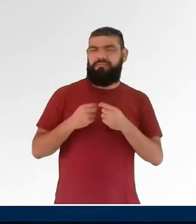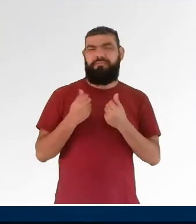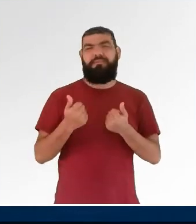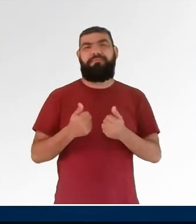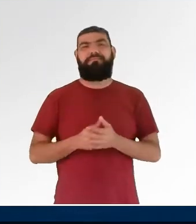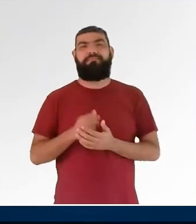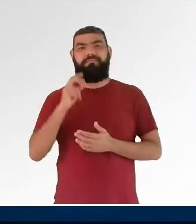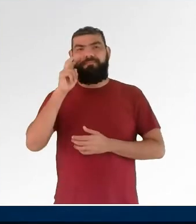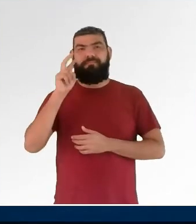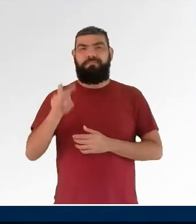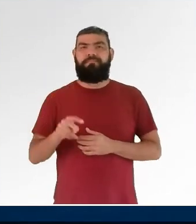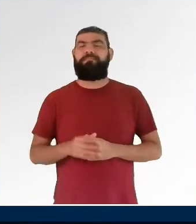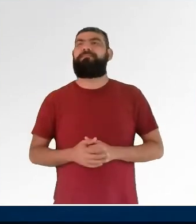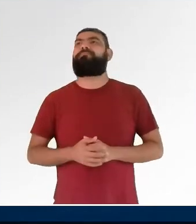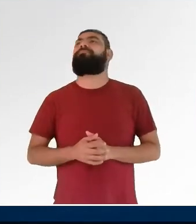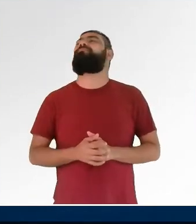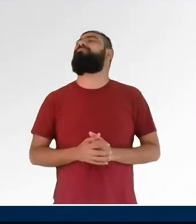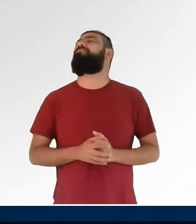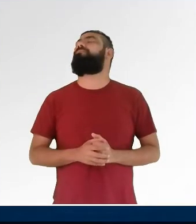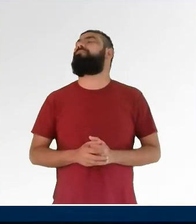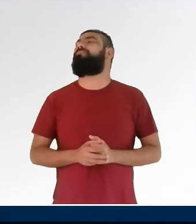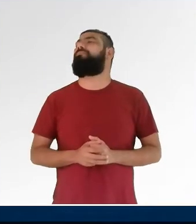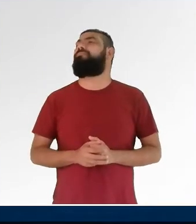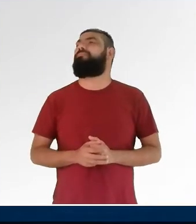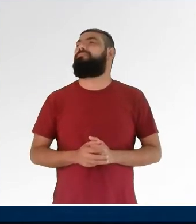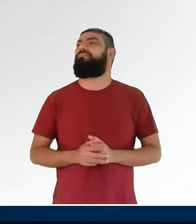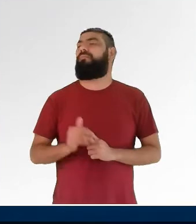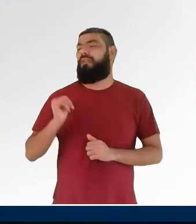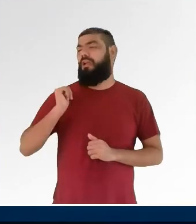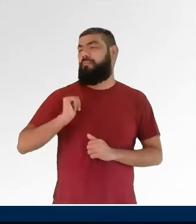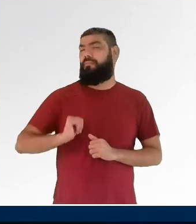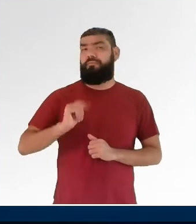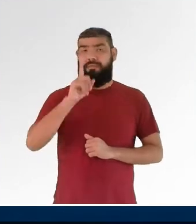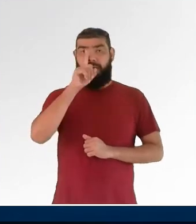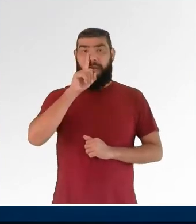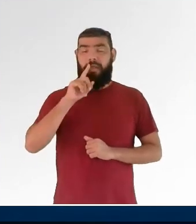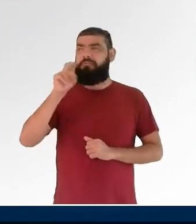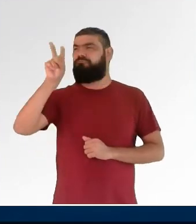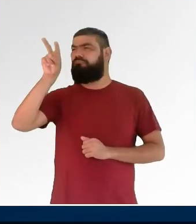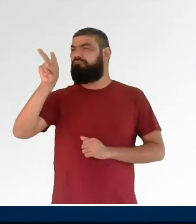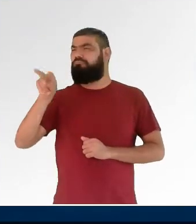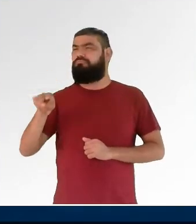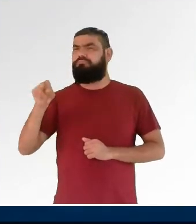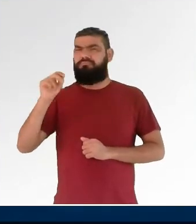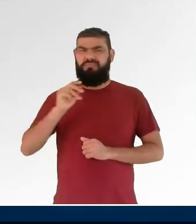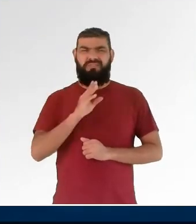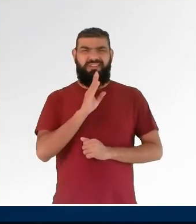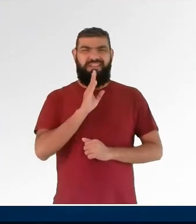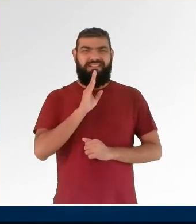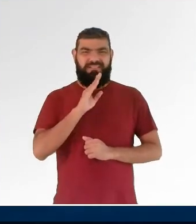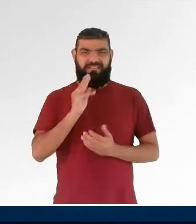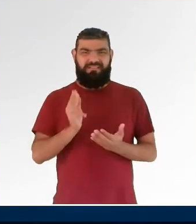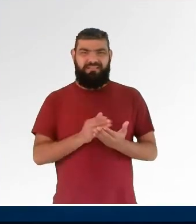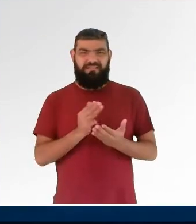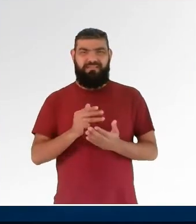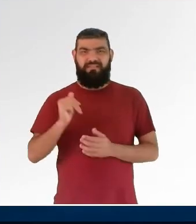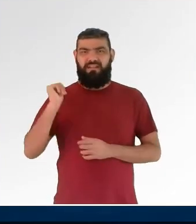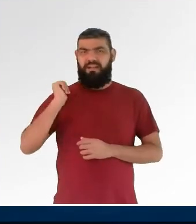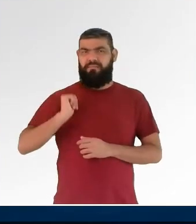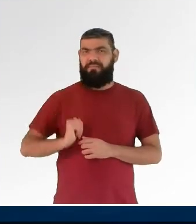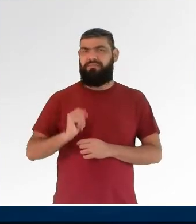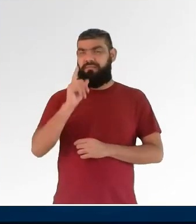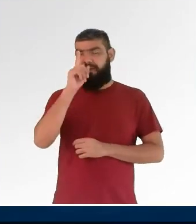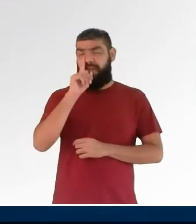então. A Bolsa Amarela. Já ouviu falar do livro A Bolsa Amarela?